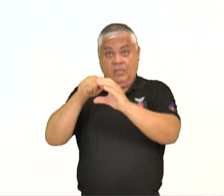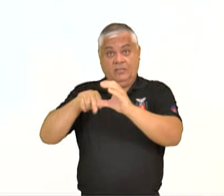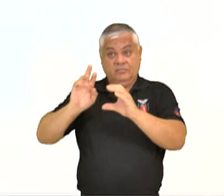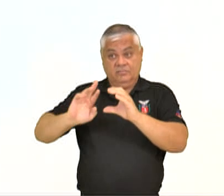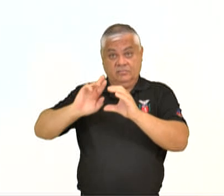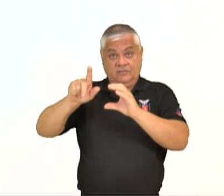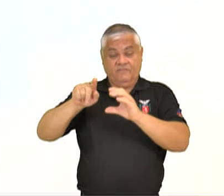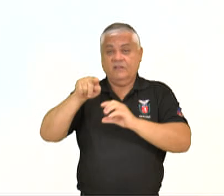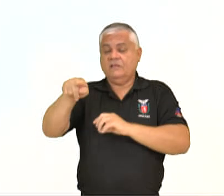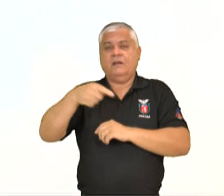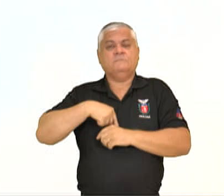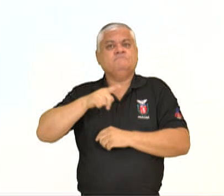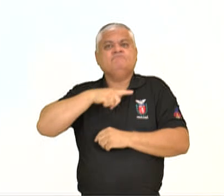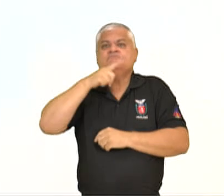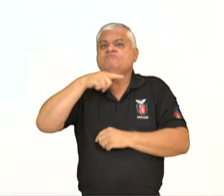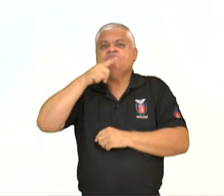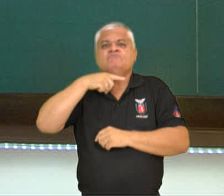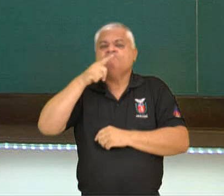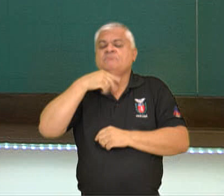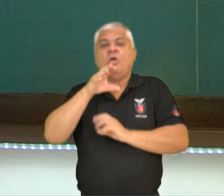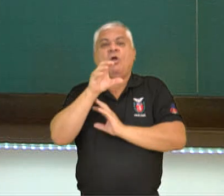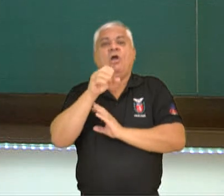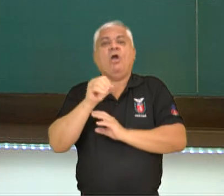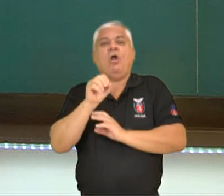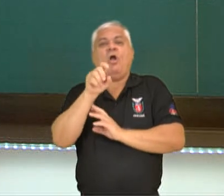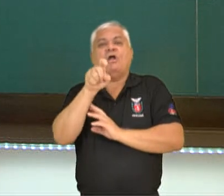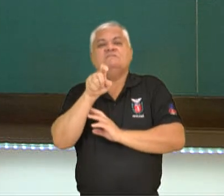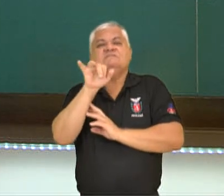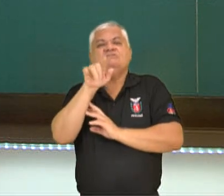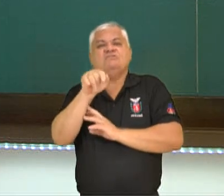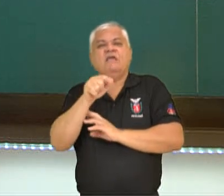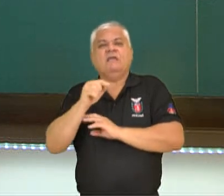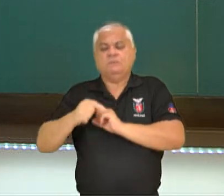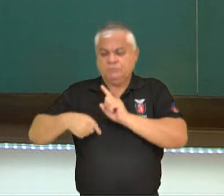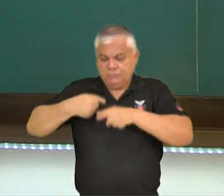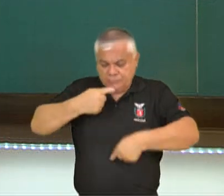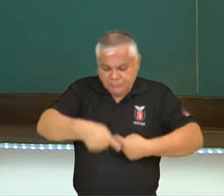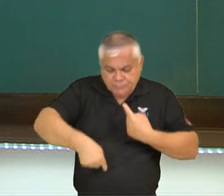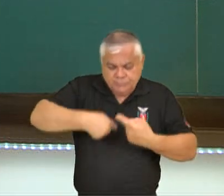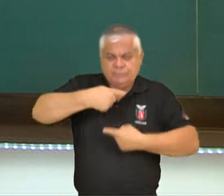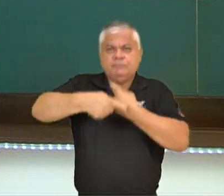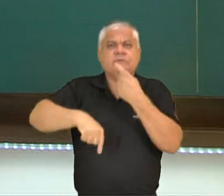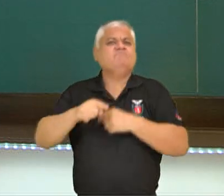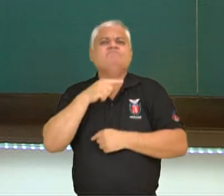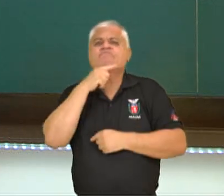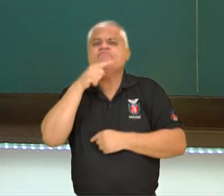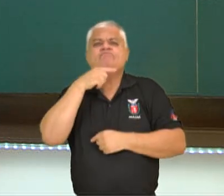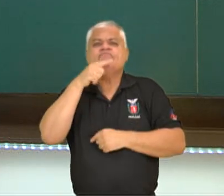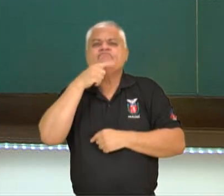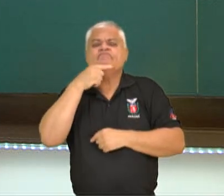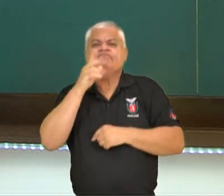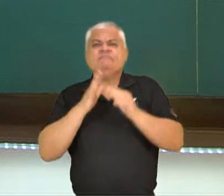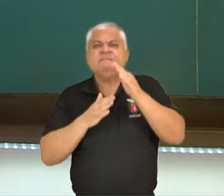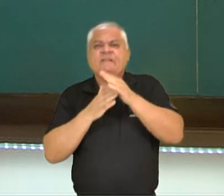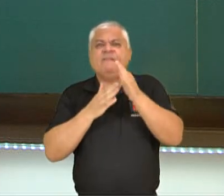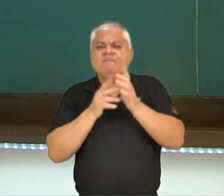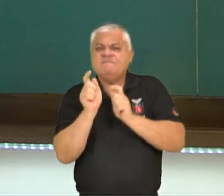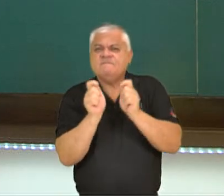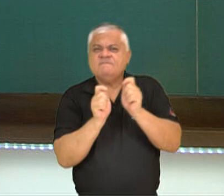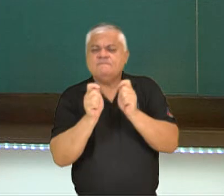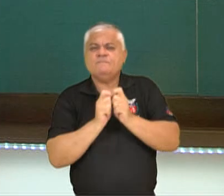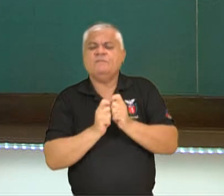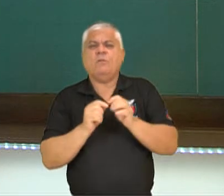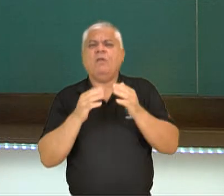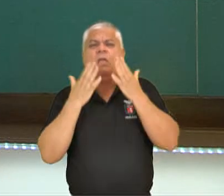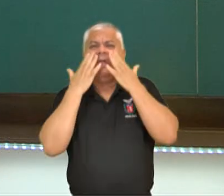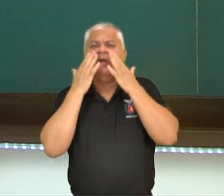elas não conseguem transportar a mesma quantidade de gases que as hemácias normais. Então, como é que é o genótipo e o fenótipo